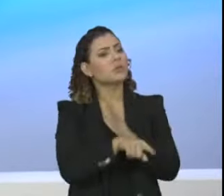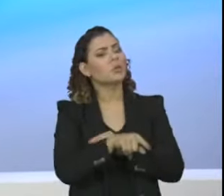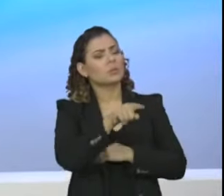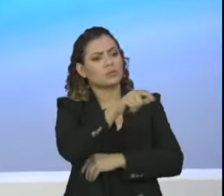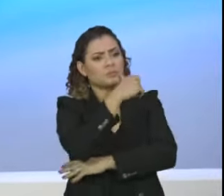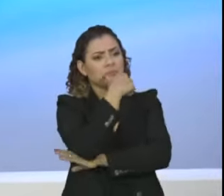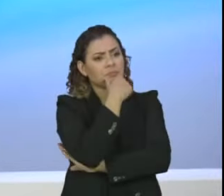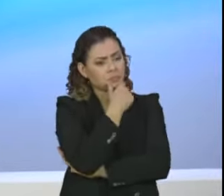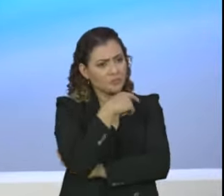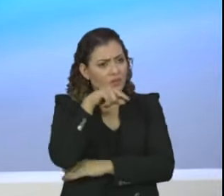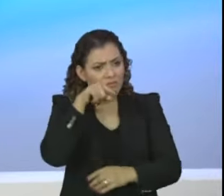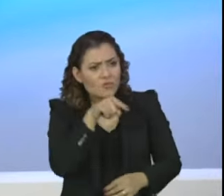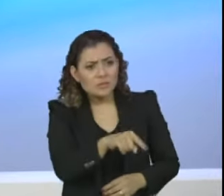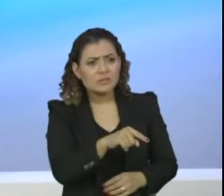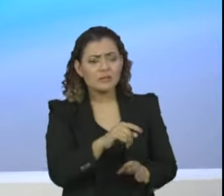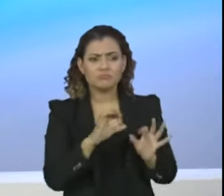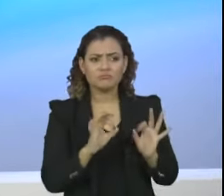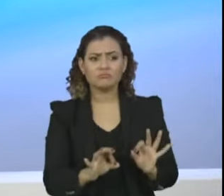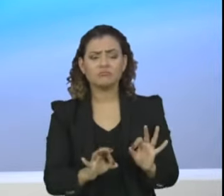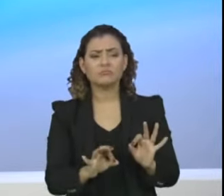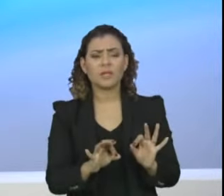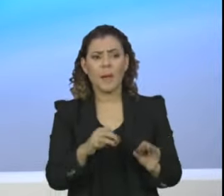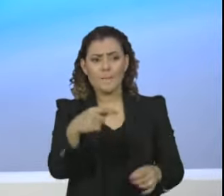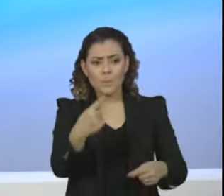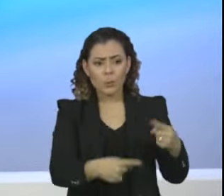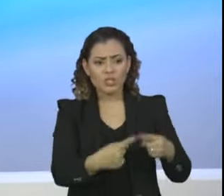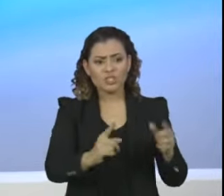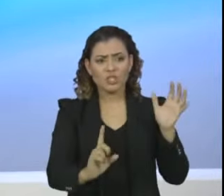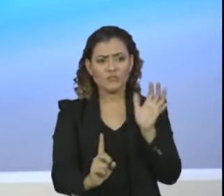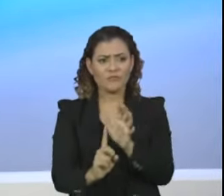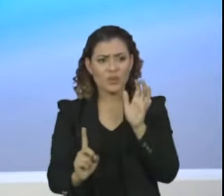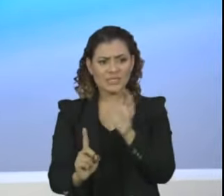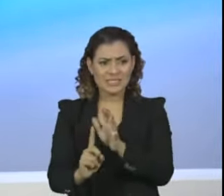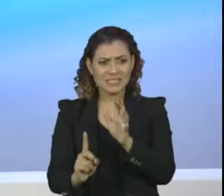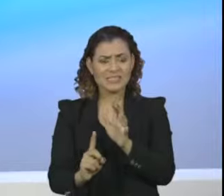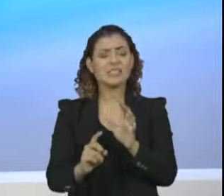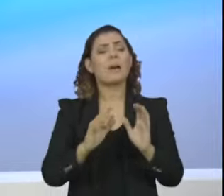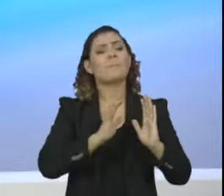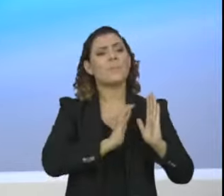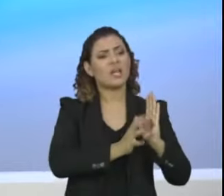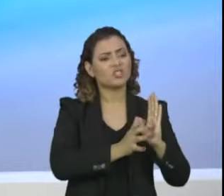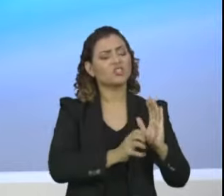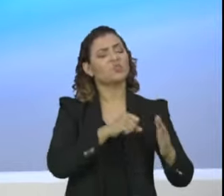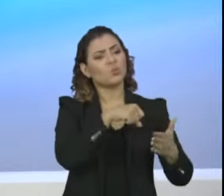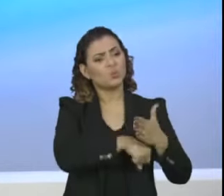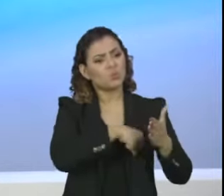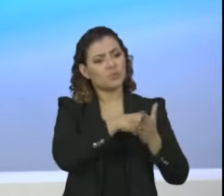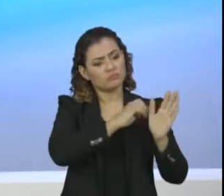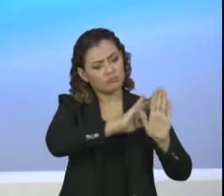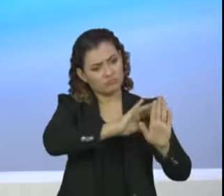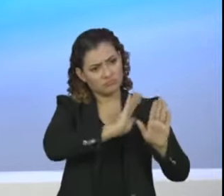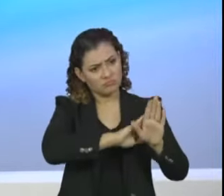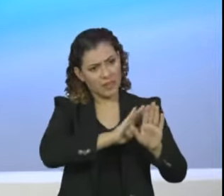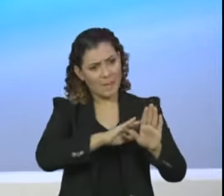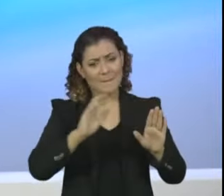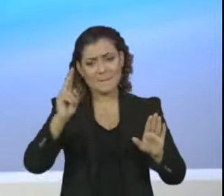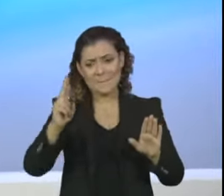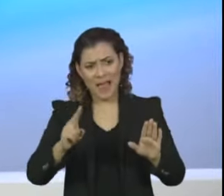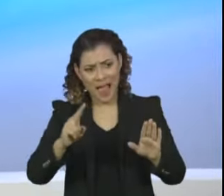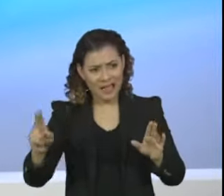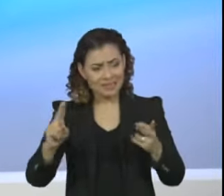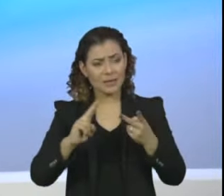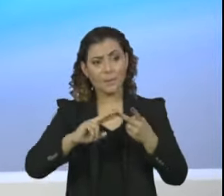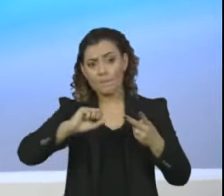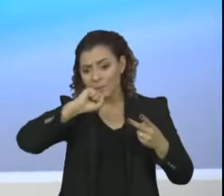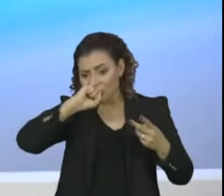Senhor se o senhor reconhece que a opção política e muitas vezes partidária militante de um padre de